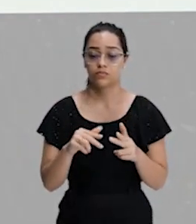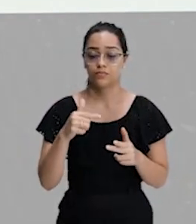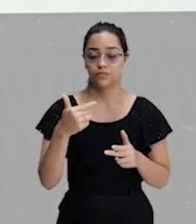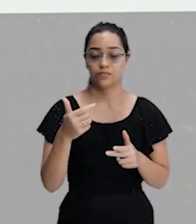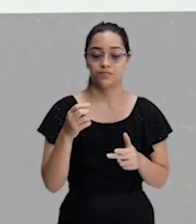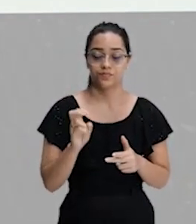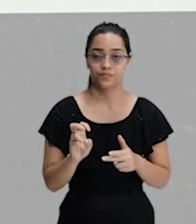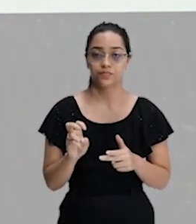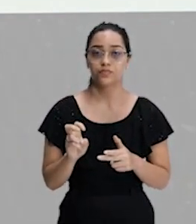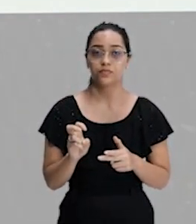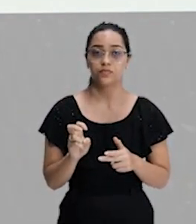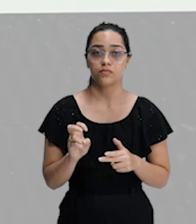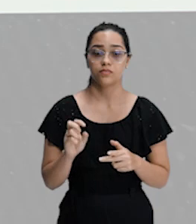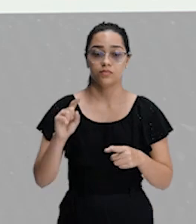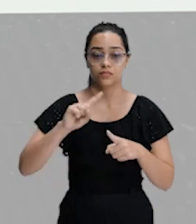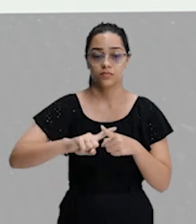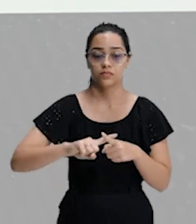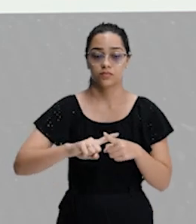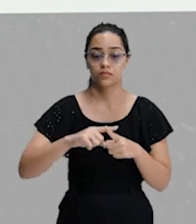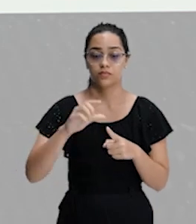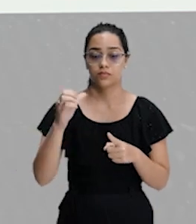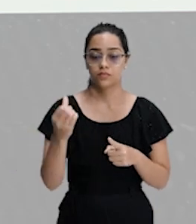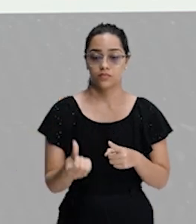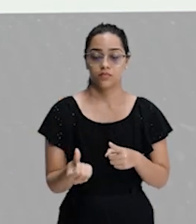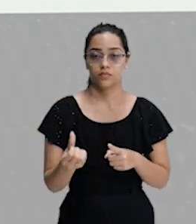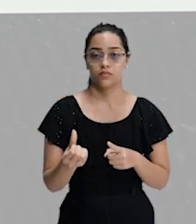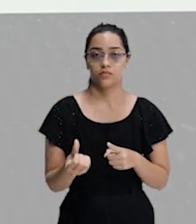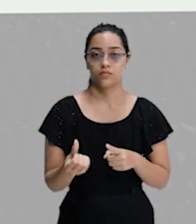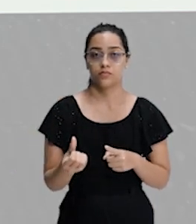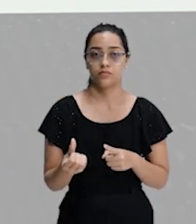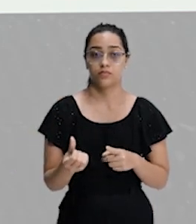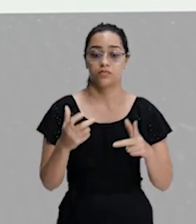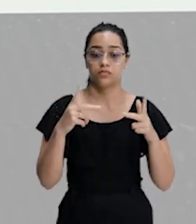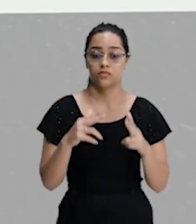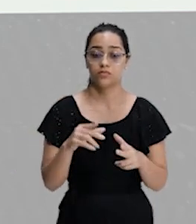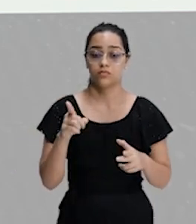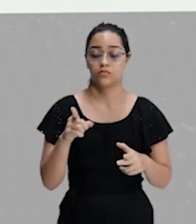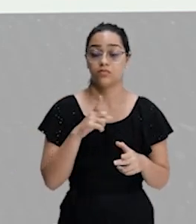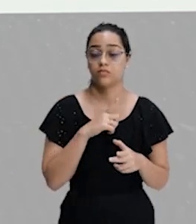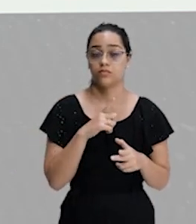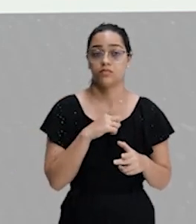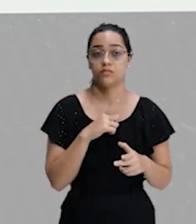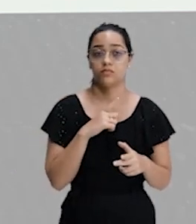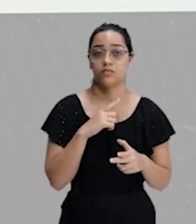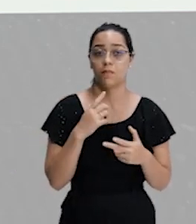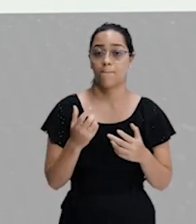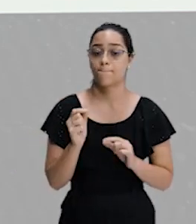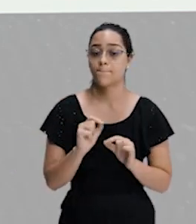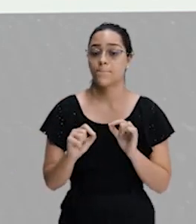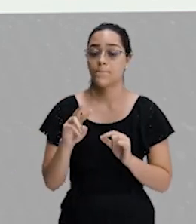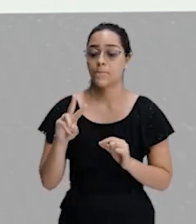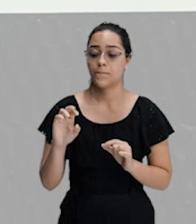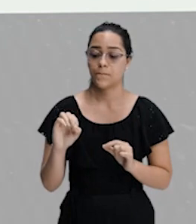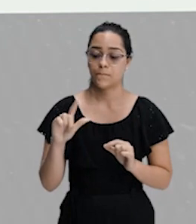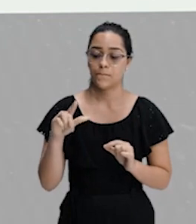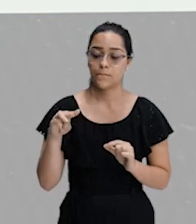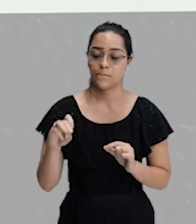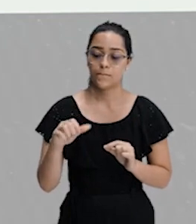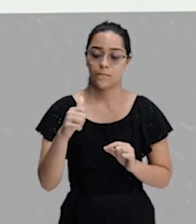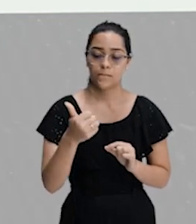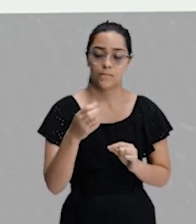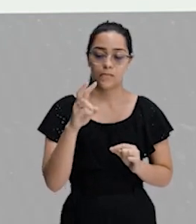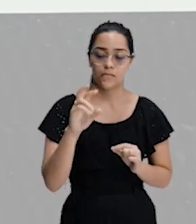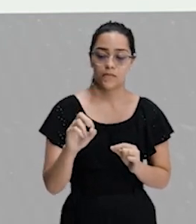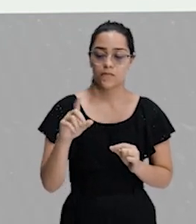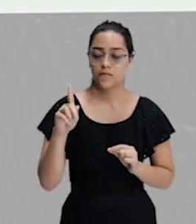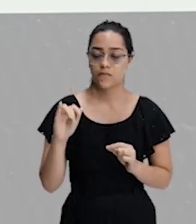25, multiplicado por 6. E aí você vai ter aqui que esse volume é de 150